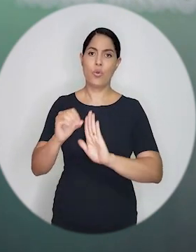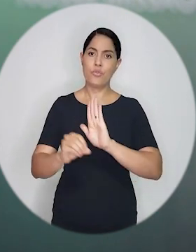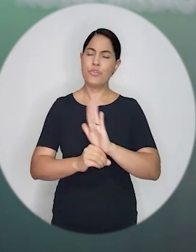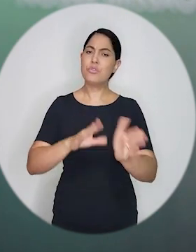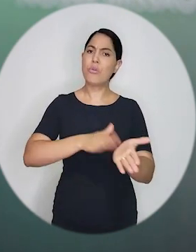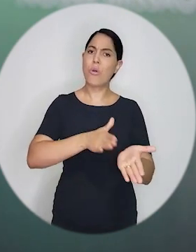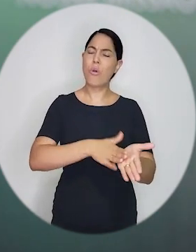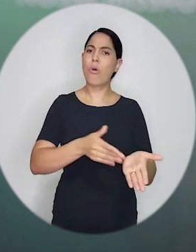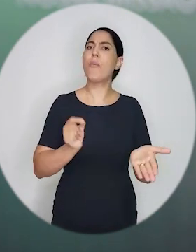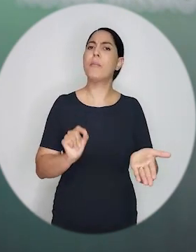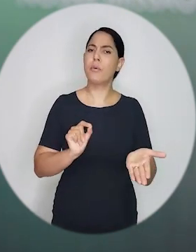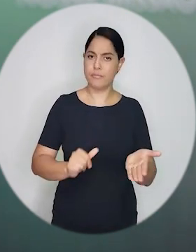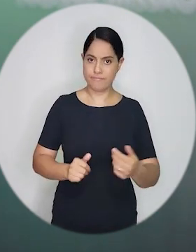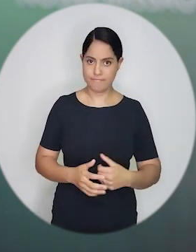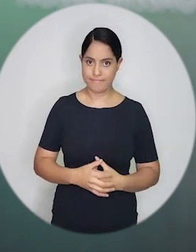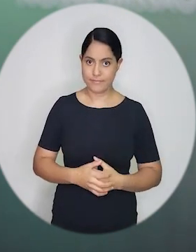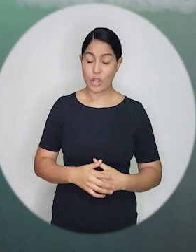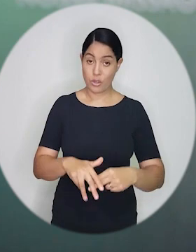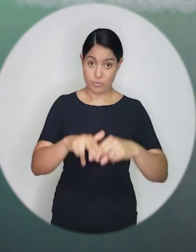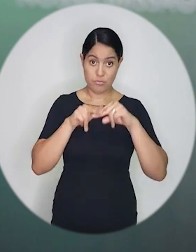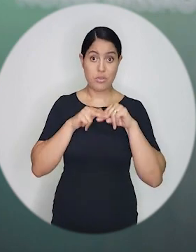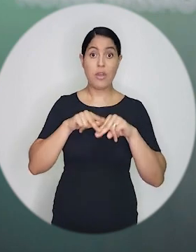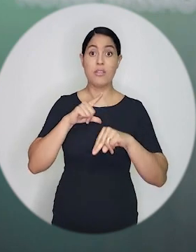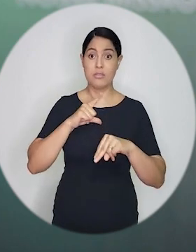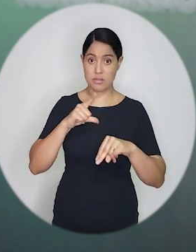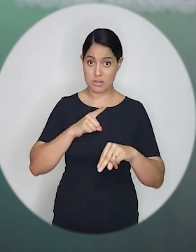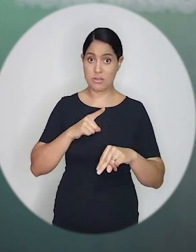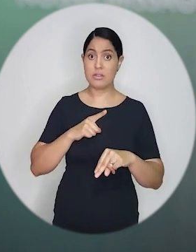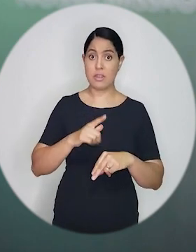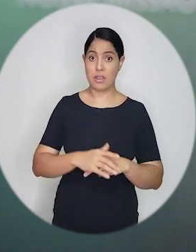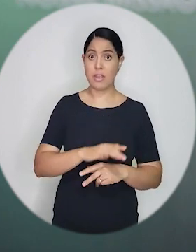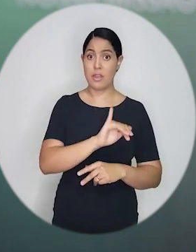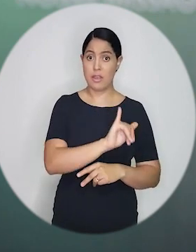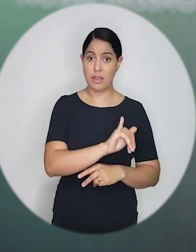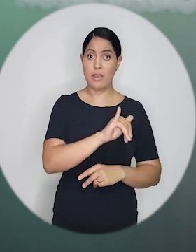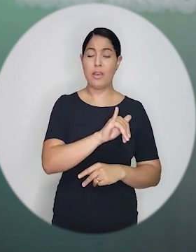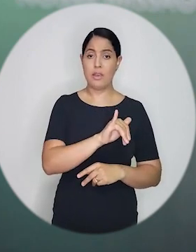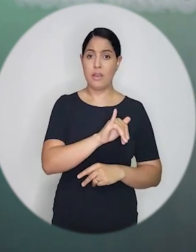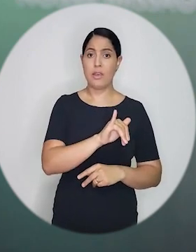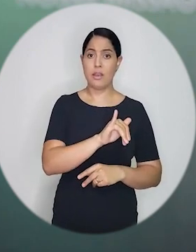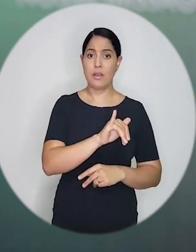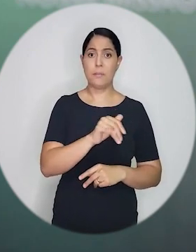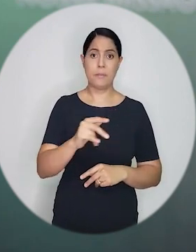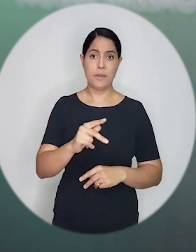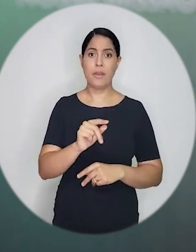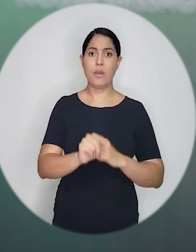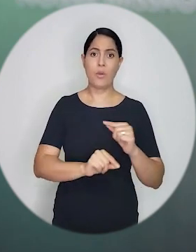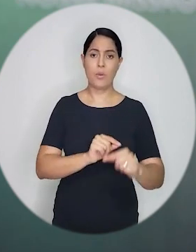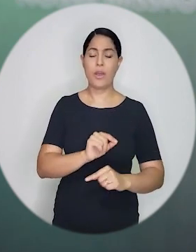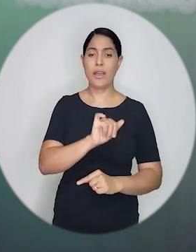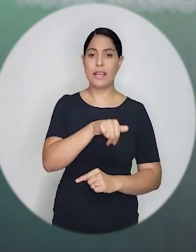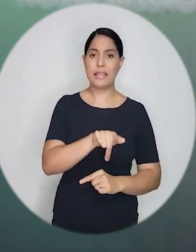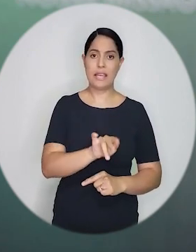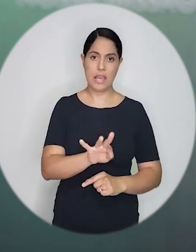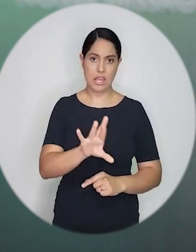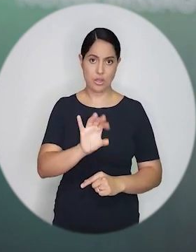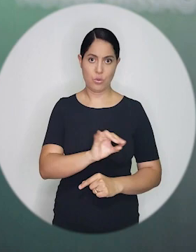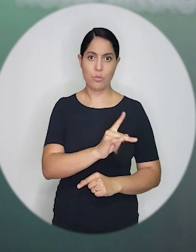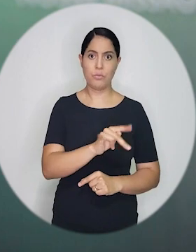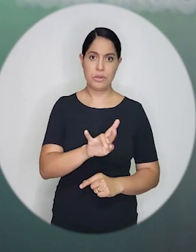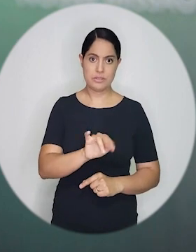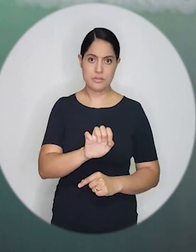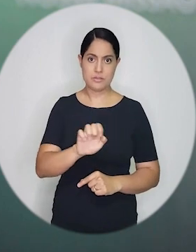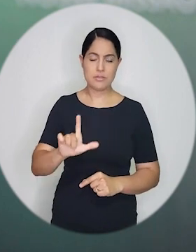Federal um ofício cobrando que os inquéritos policiais sejam imediatamente postos